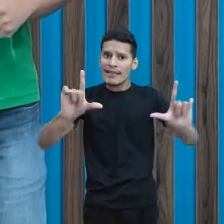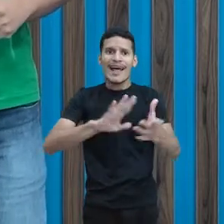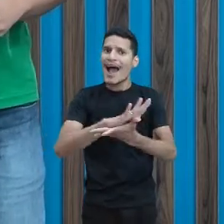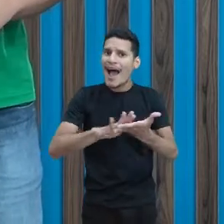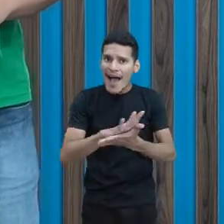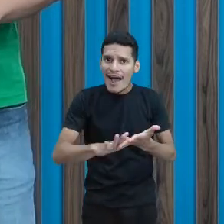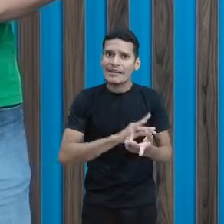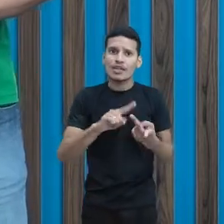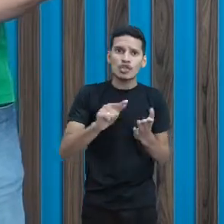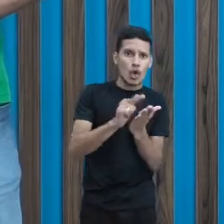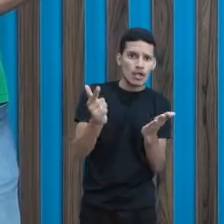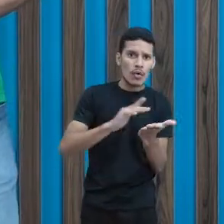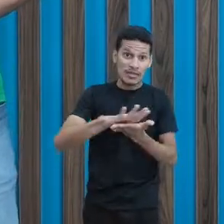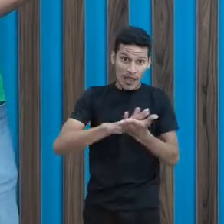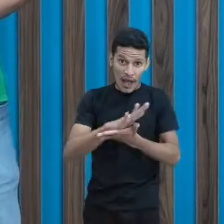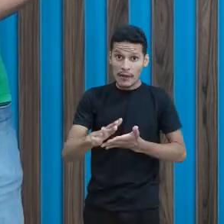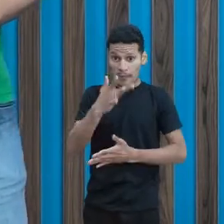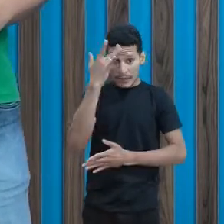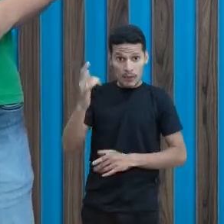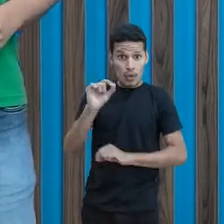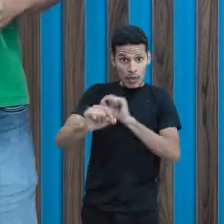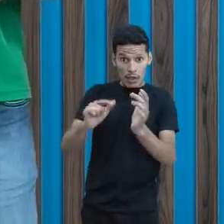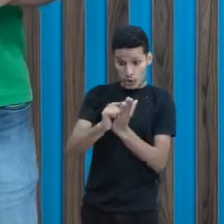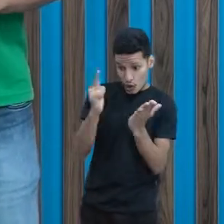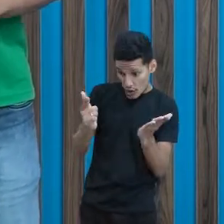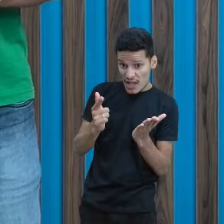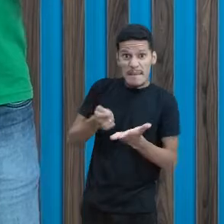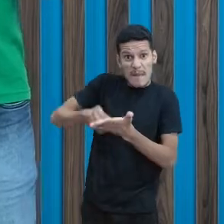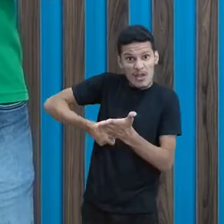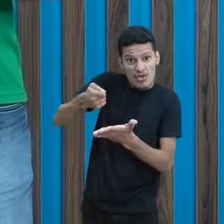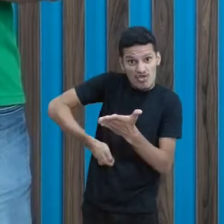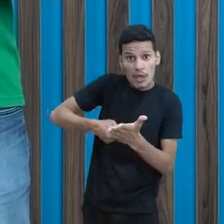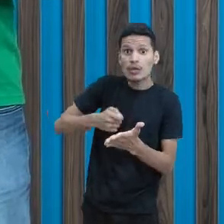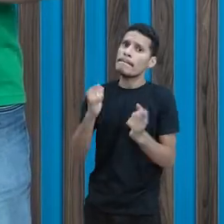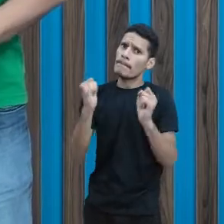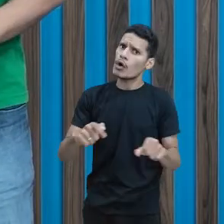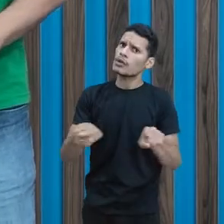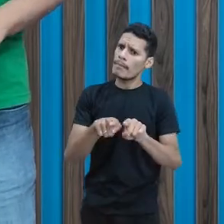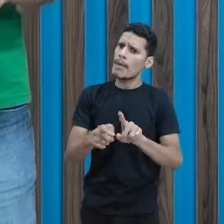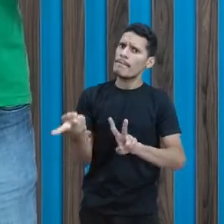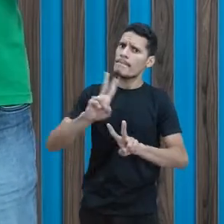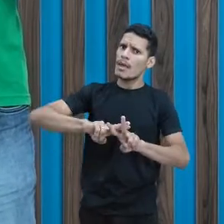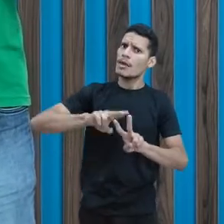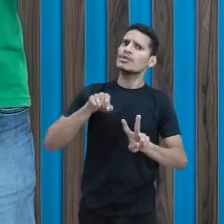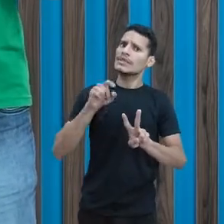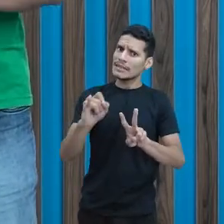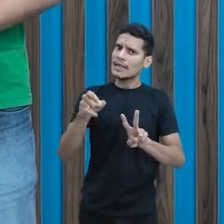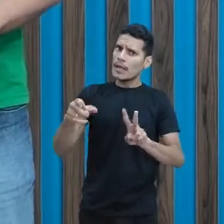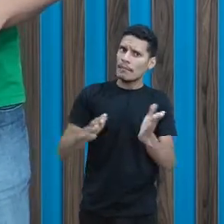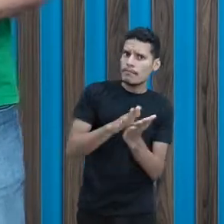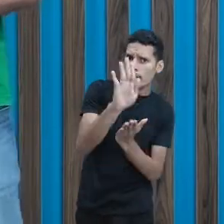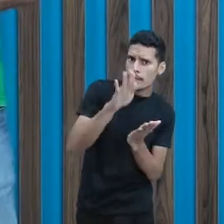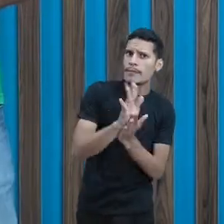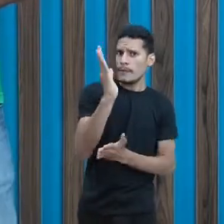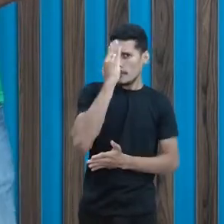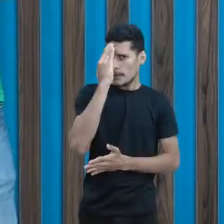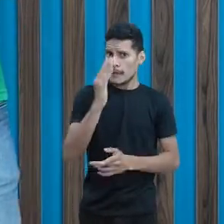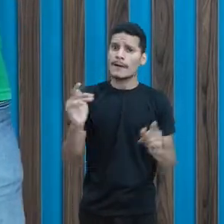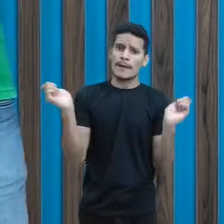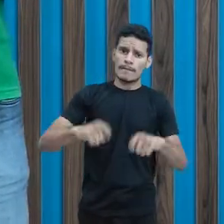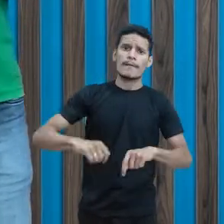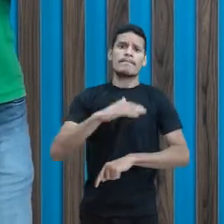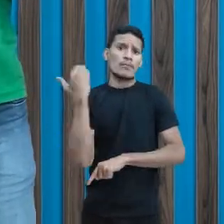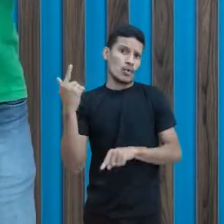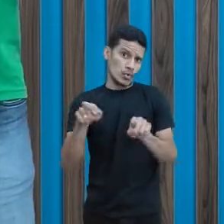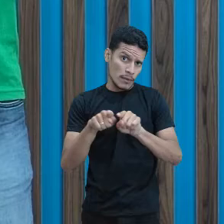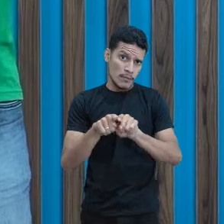ia aparecer no jornal, o jornalista era pressionado, podia correr o risco de ser preso, podia correr o risco de ser morto. Os